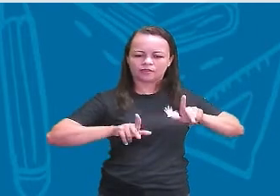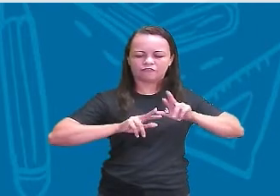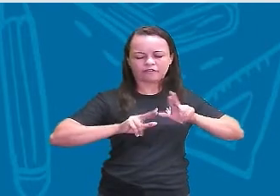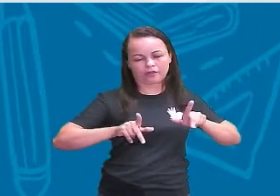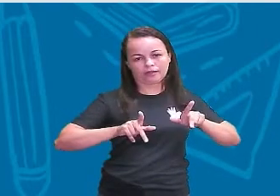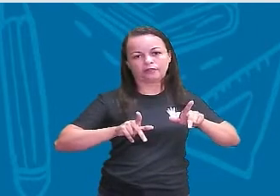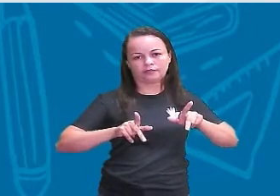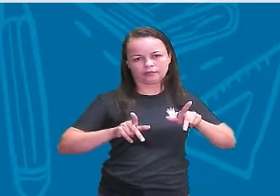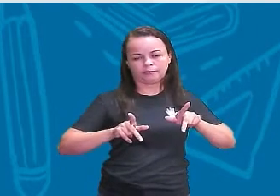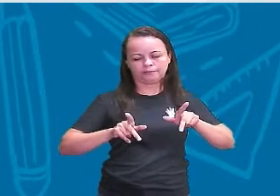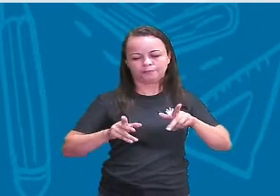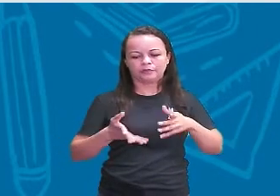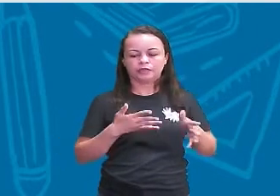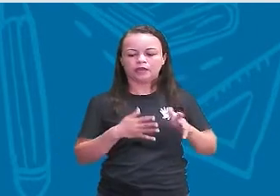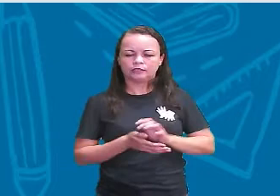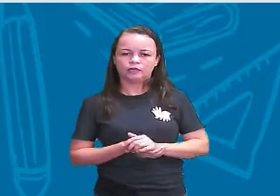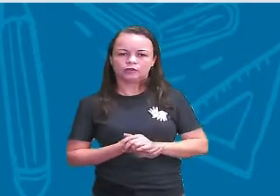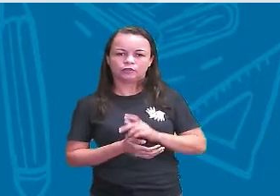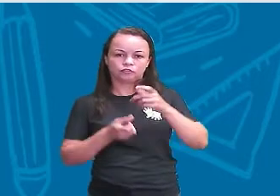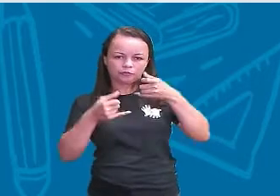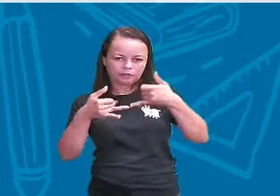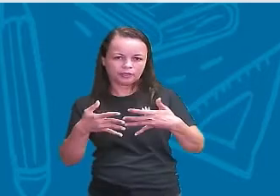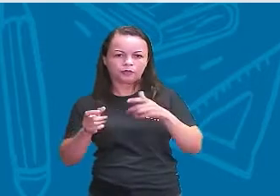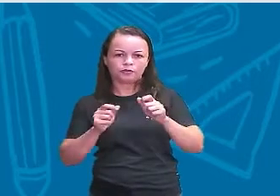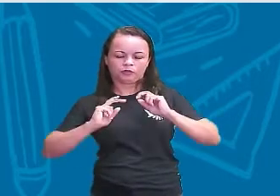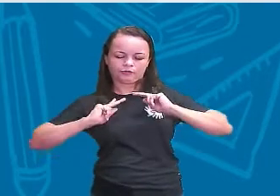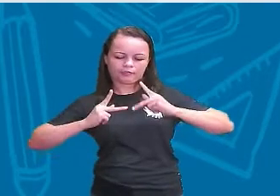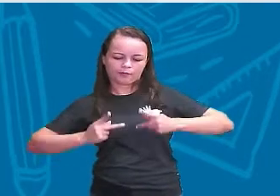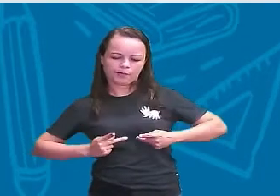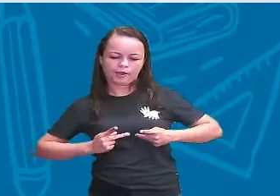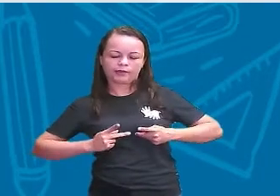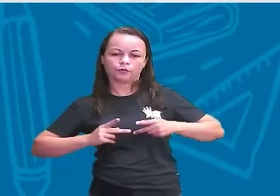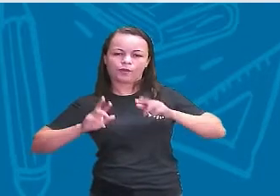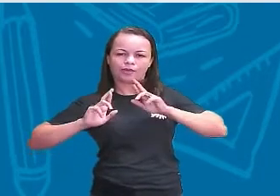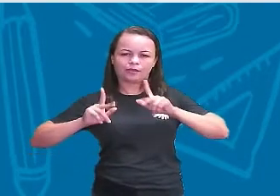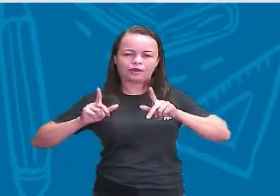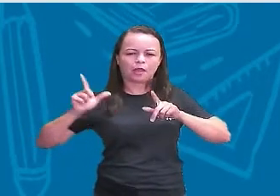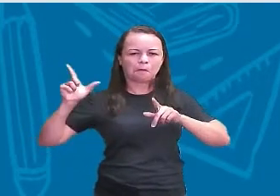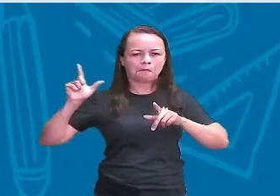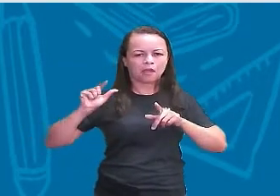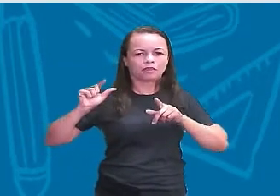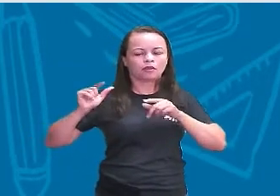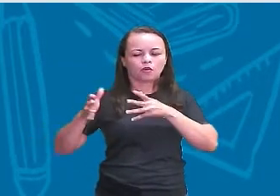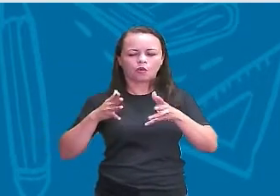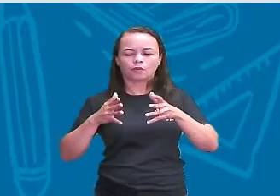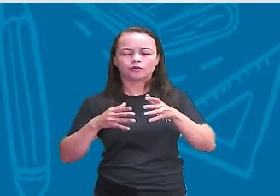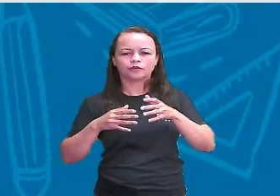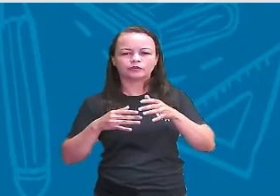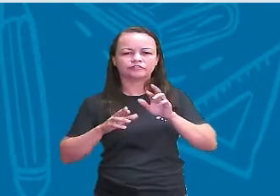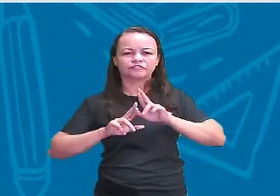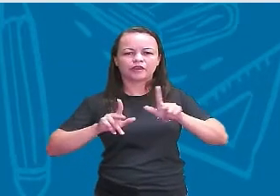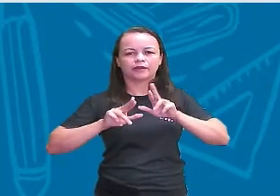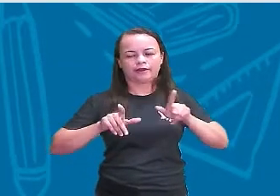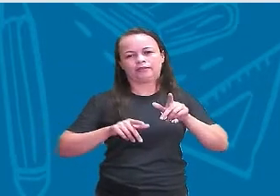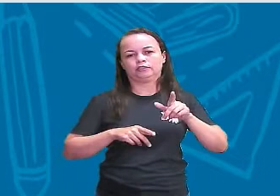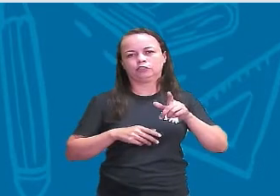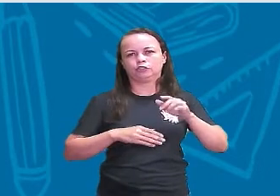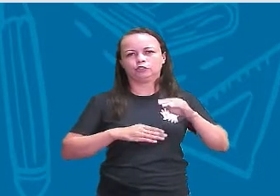seres humanos, temos uma capacidade bem menor, né, auditiva do que, por exemplo, um golfinho, né?